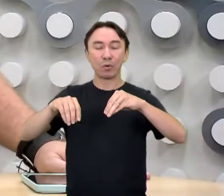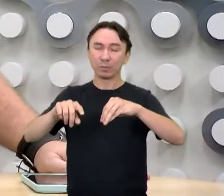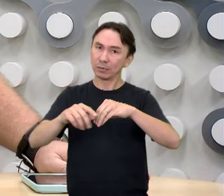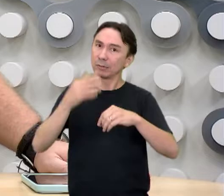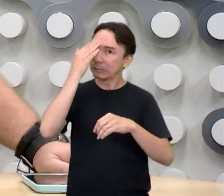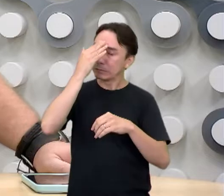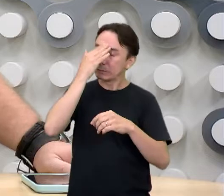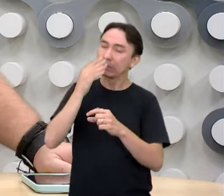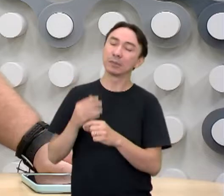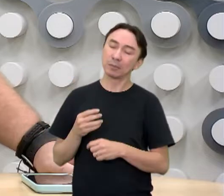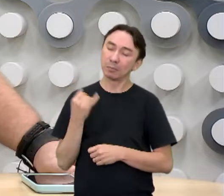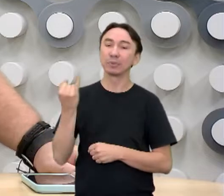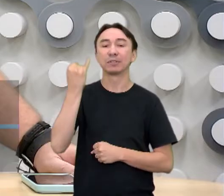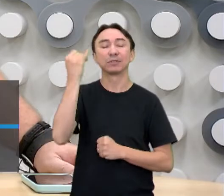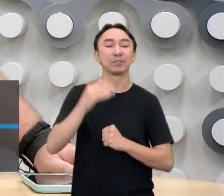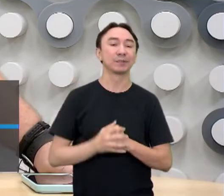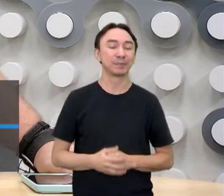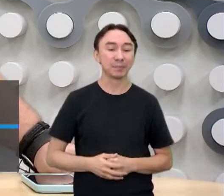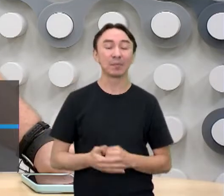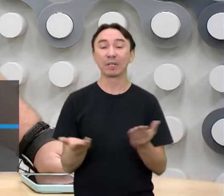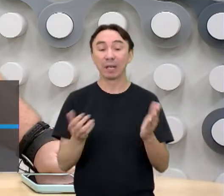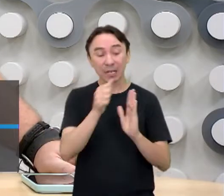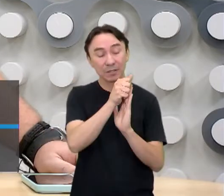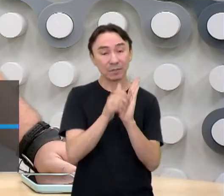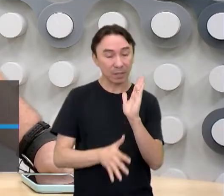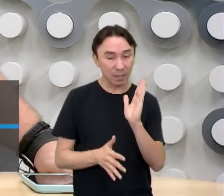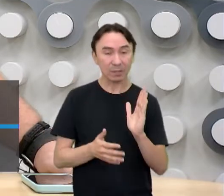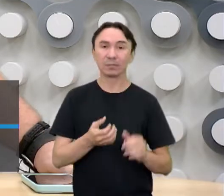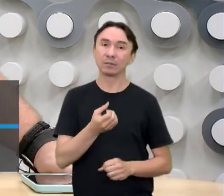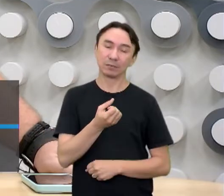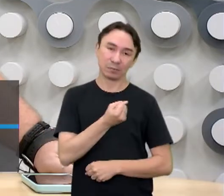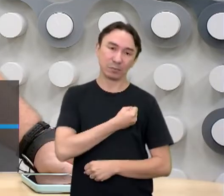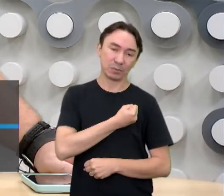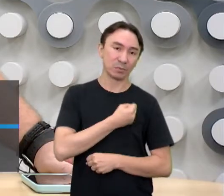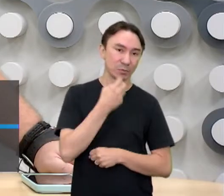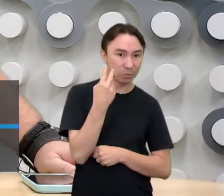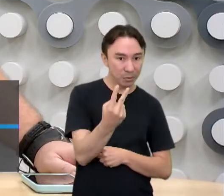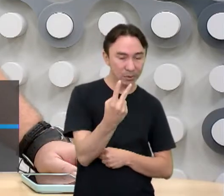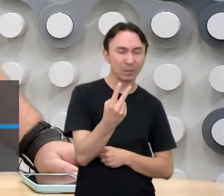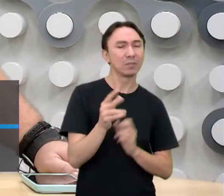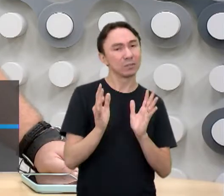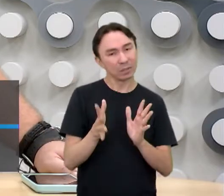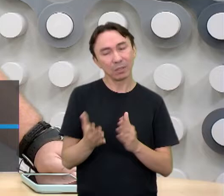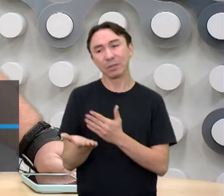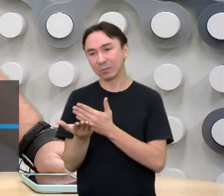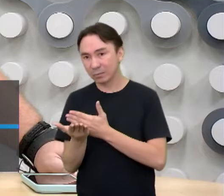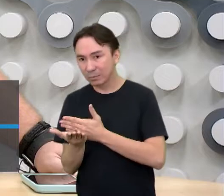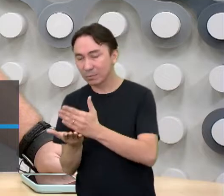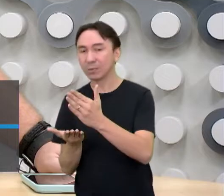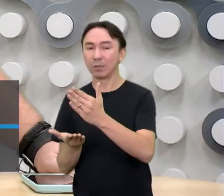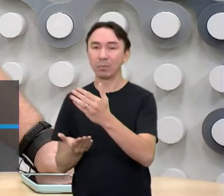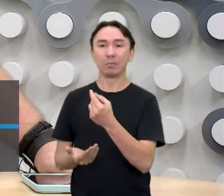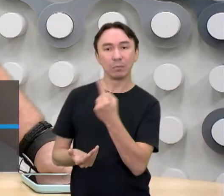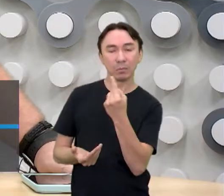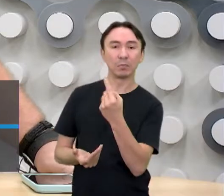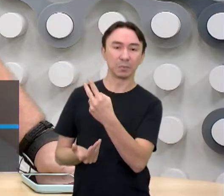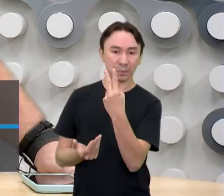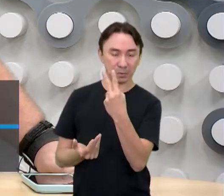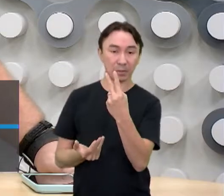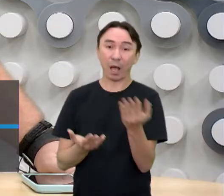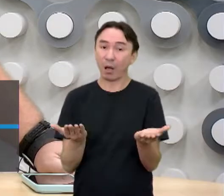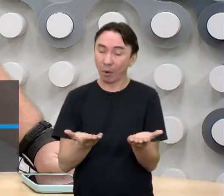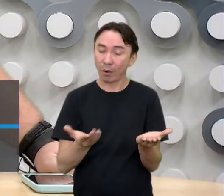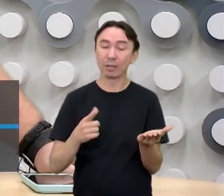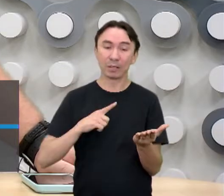atividade 2, né? Nós já vimos aí a introdução 1 e 2, né? Em 2 aulas aí. E agora nós vamos ter 4 aulas de desenvolvimento,